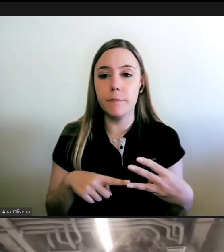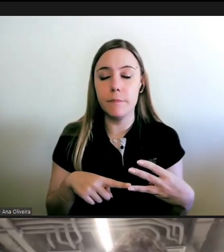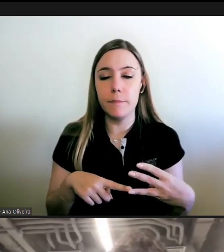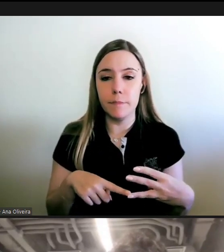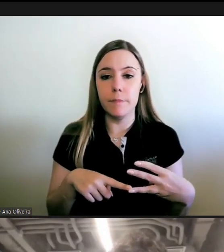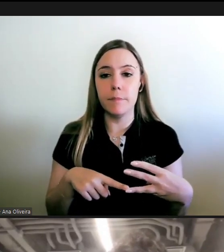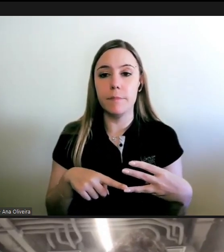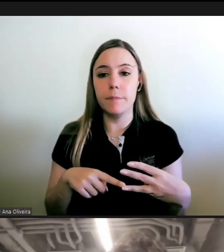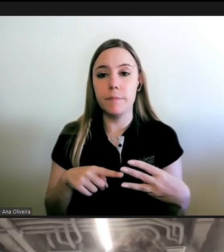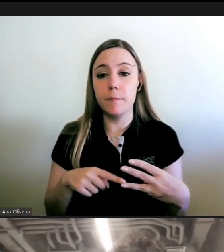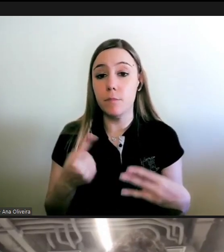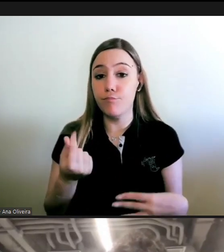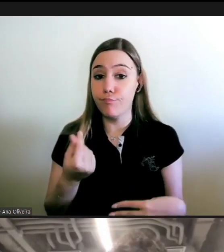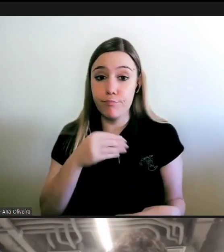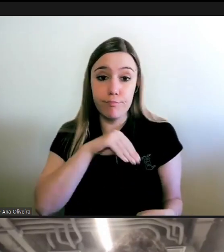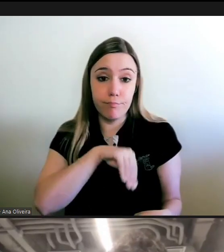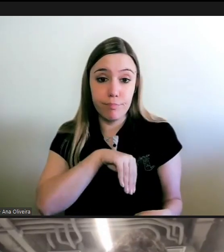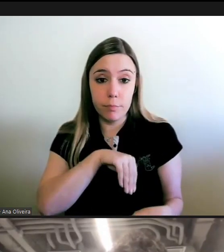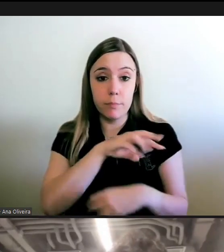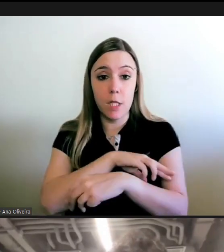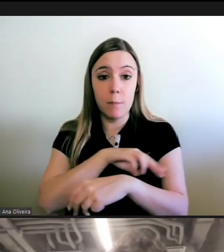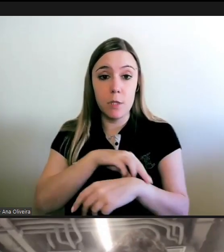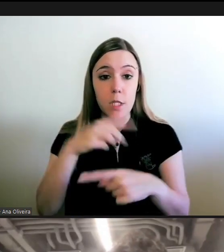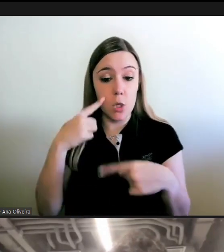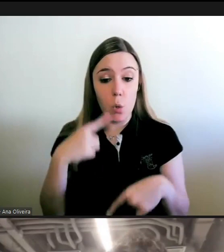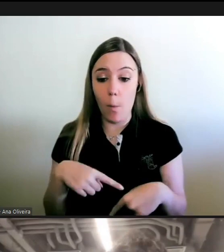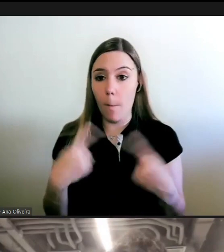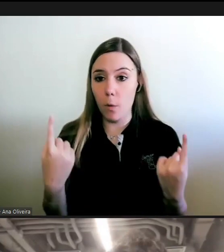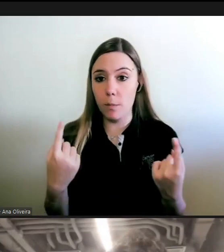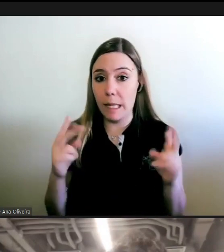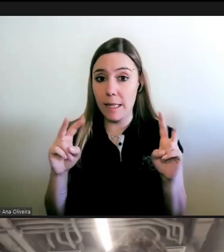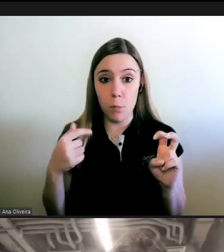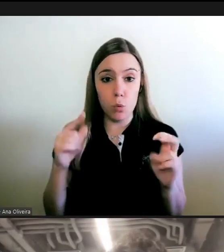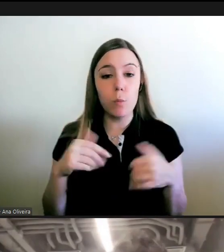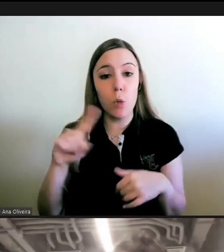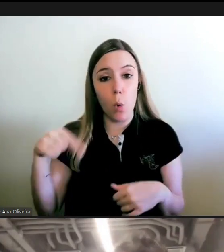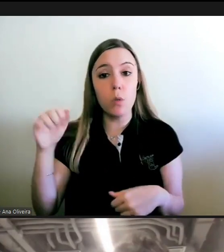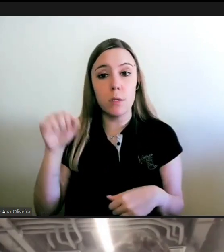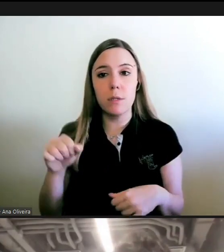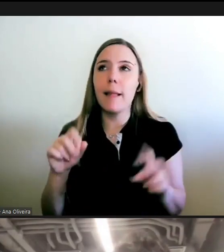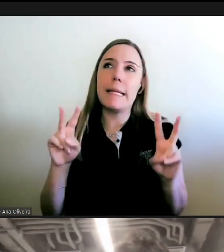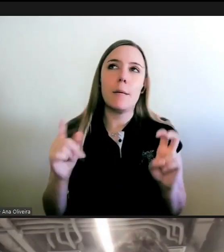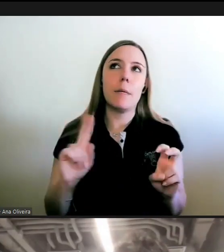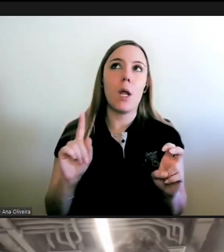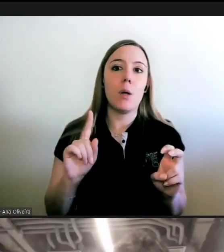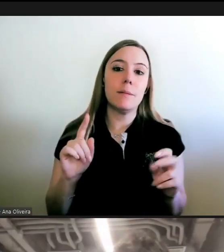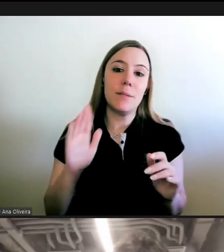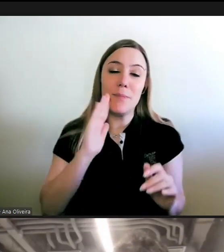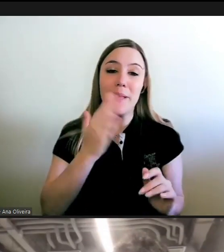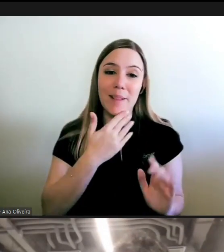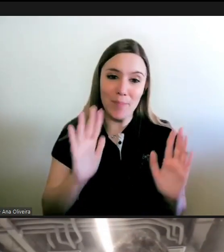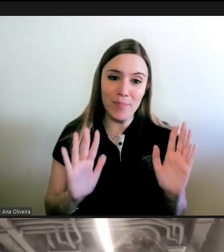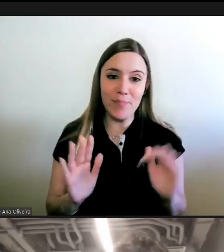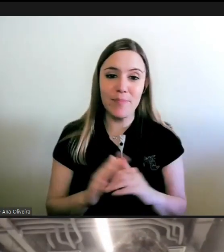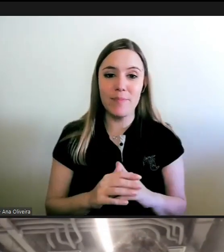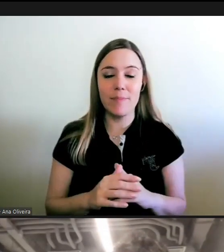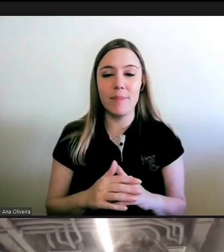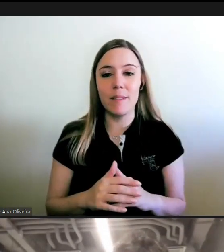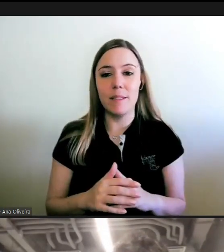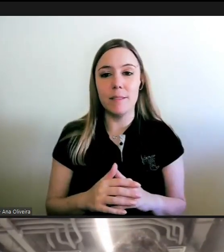a própria remuneração, que na administração pública não é tema, mas noutras é, ou melhor, não é tema quando não é. Deixem-me só contar quais a